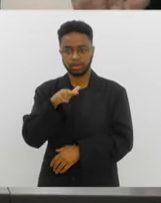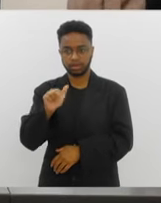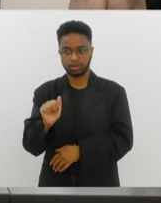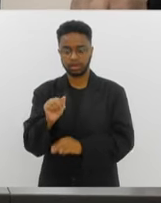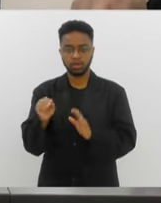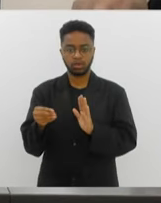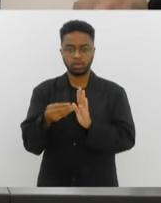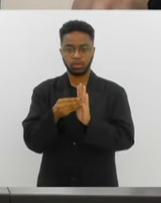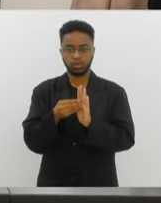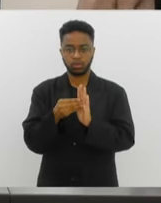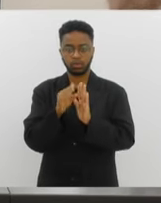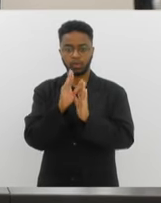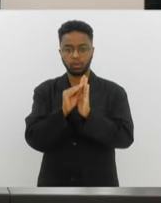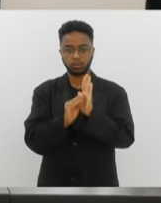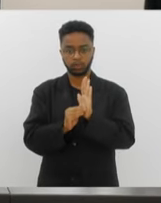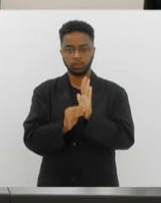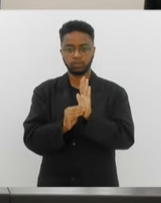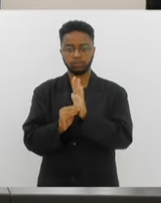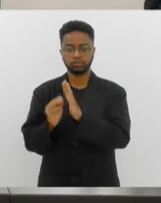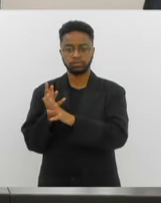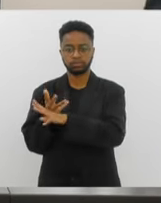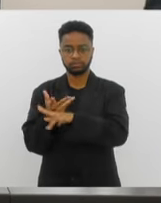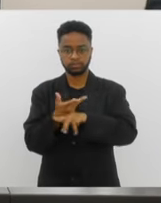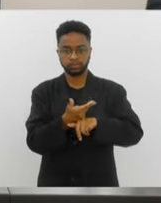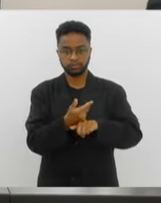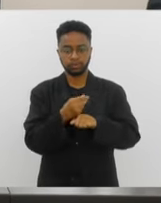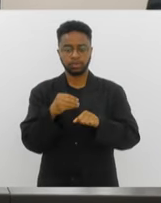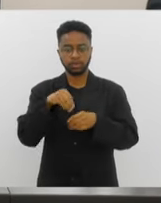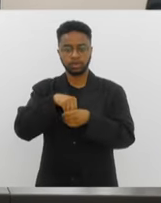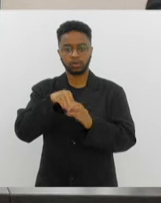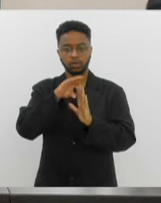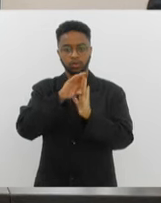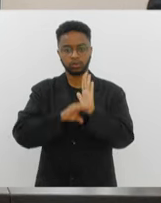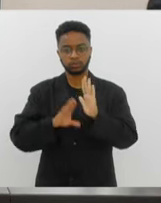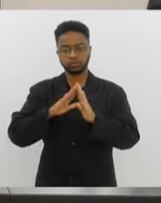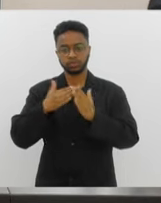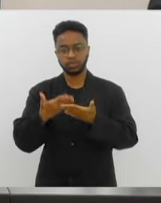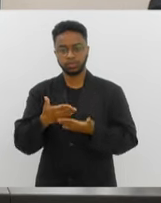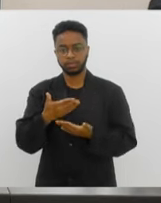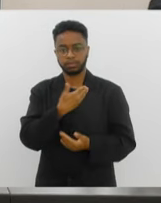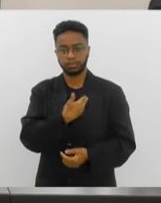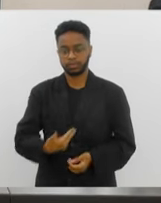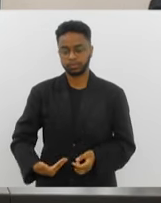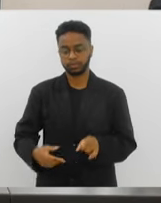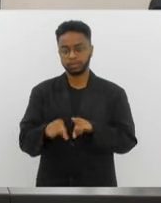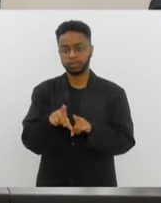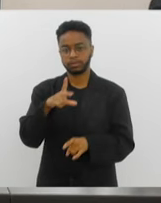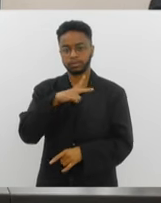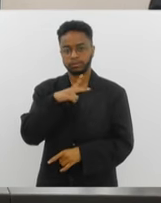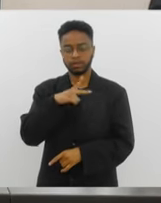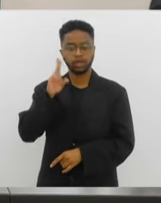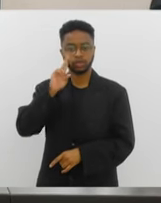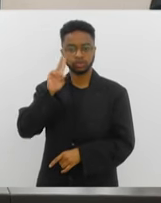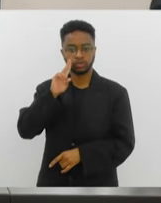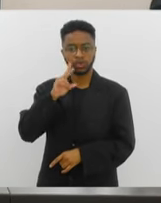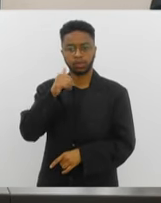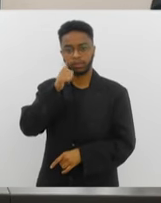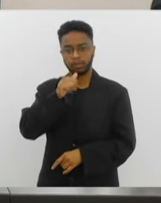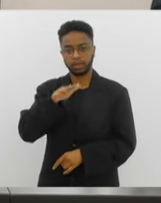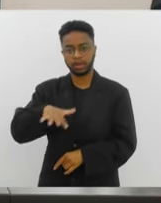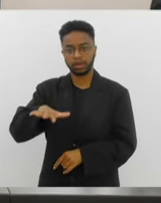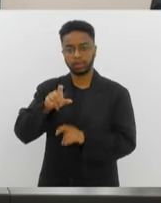conteúdo transversal no currículo das escolas públicas e privadas do Estado do Rio de Janeiro a história das mulheres do campo